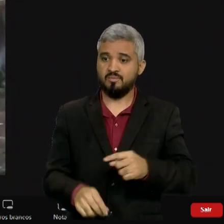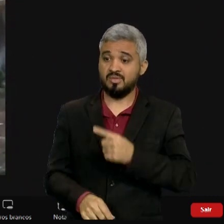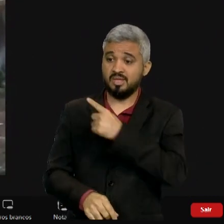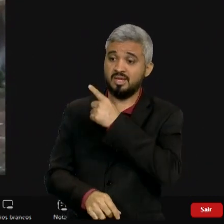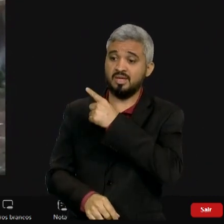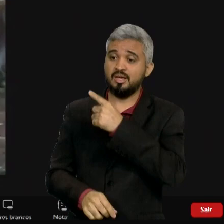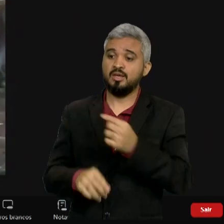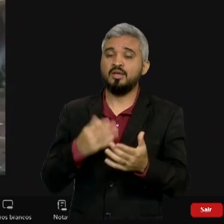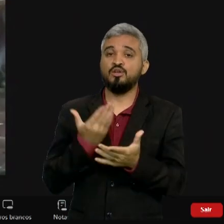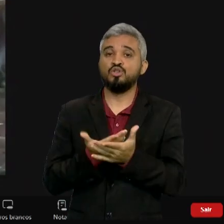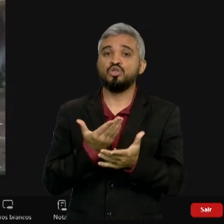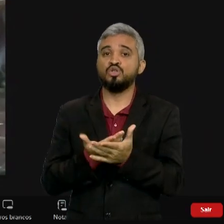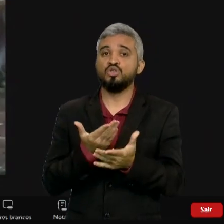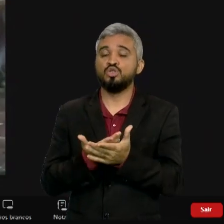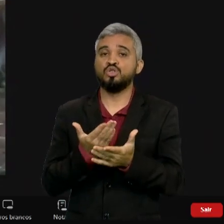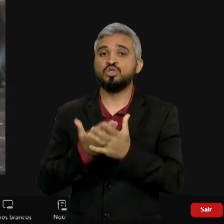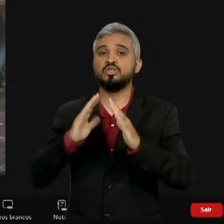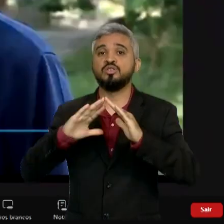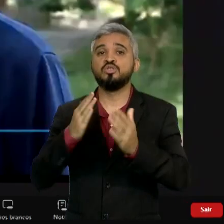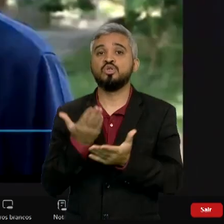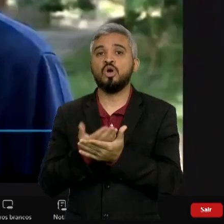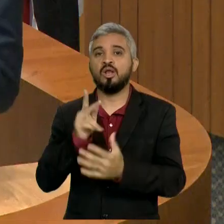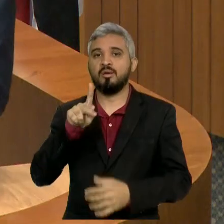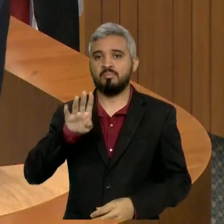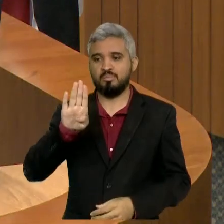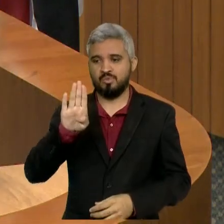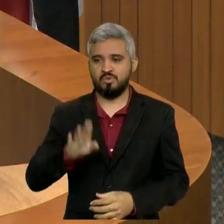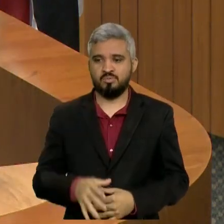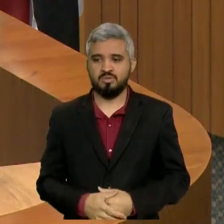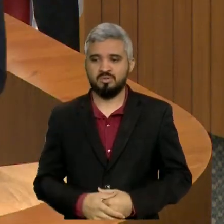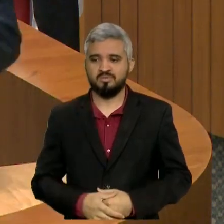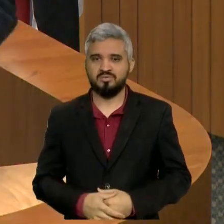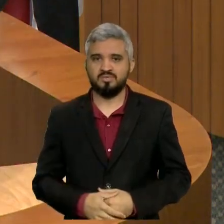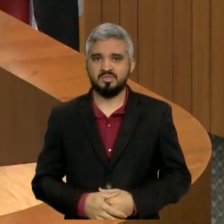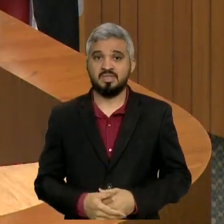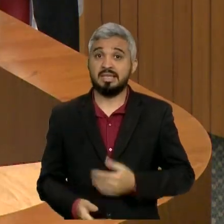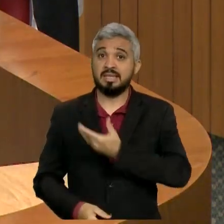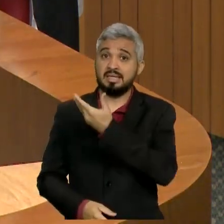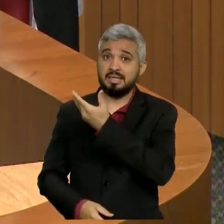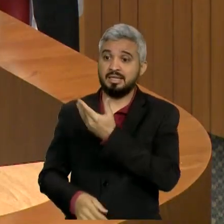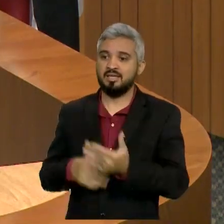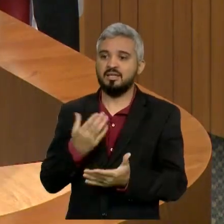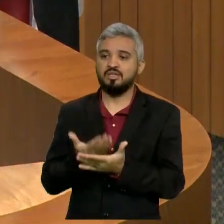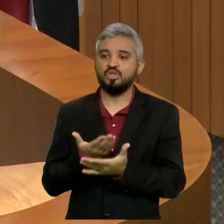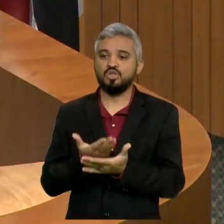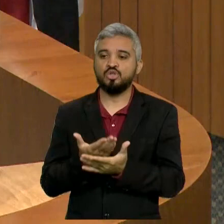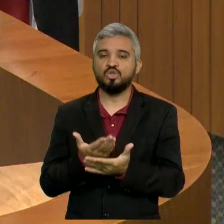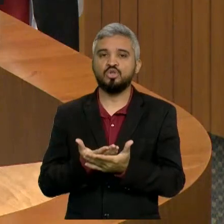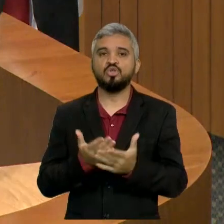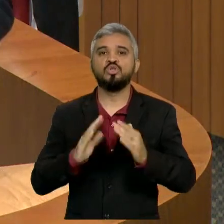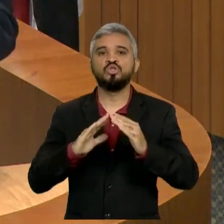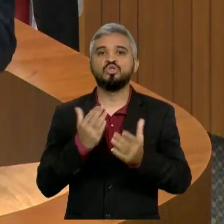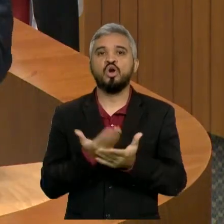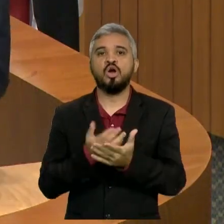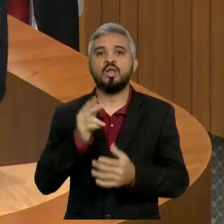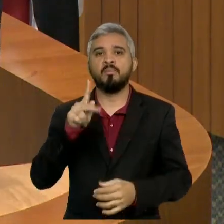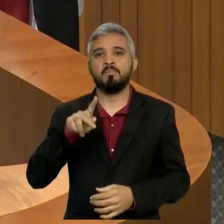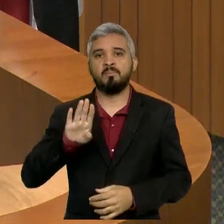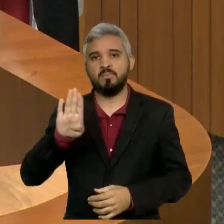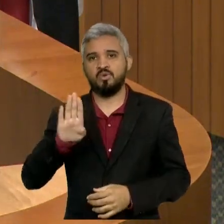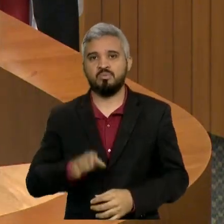Volta a imagem aqui para mim, por favor, TV Assembleia. Ele estudou a vida dele em escola pública. Ele diz